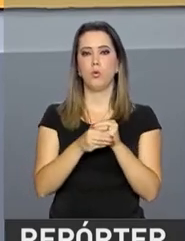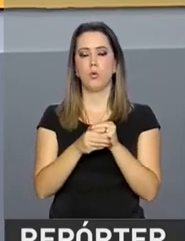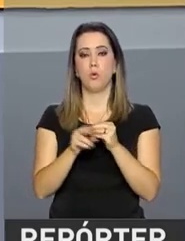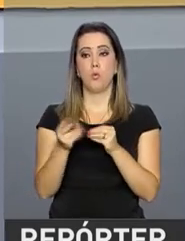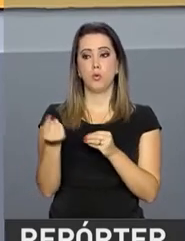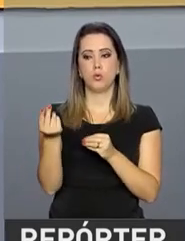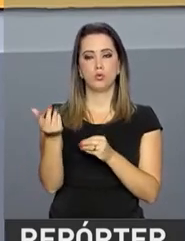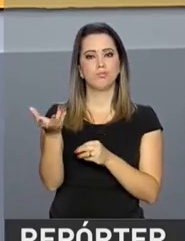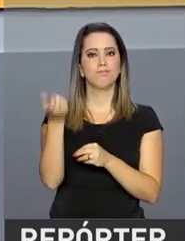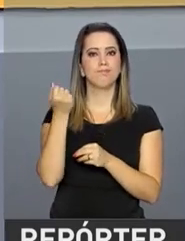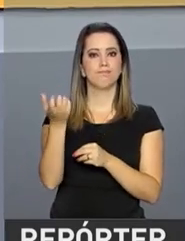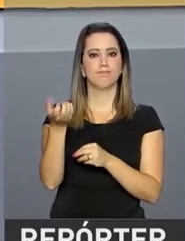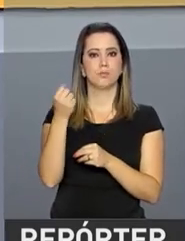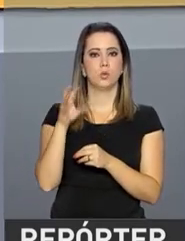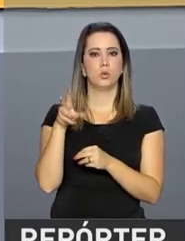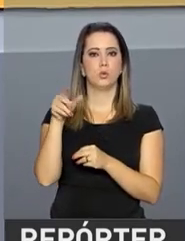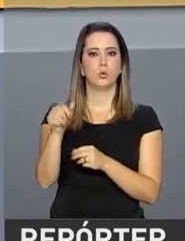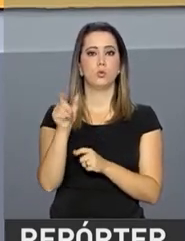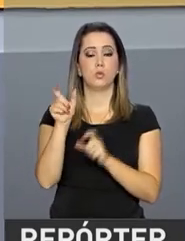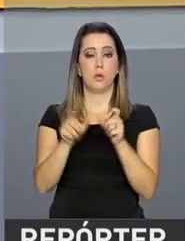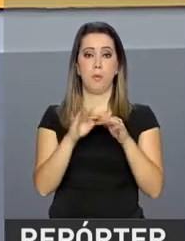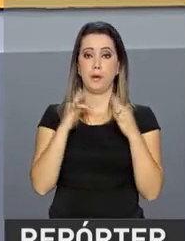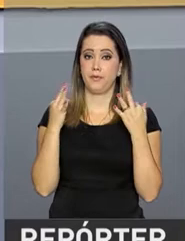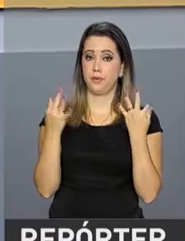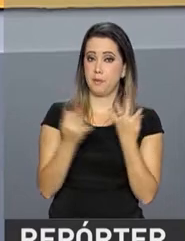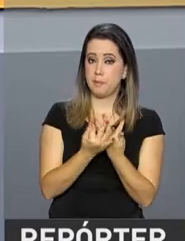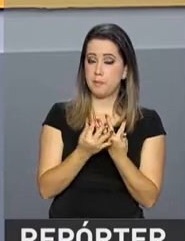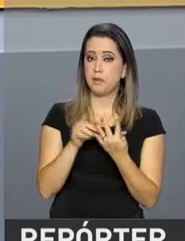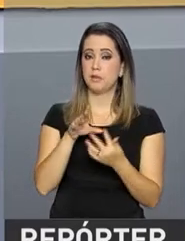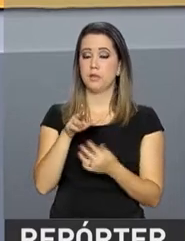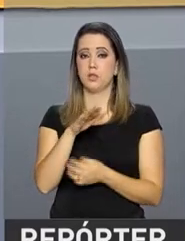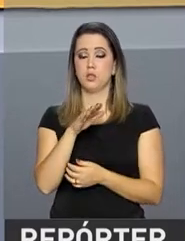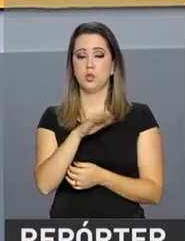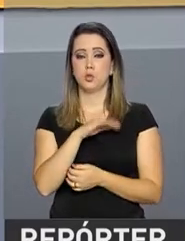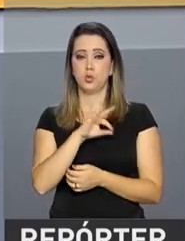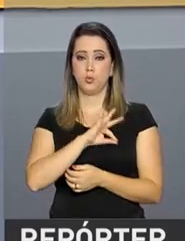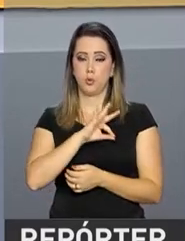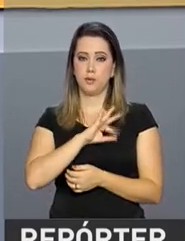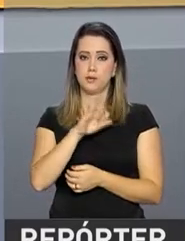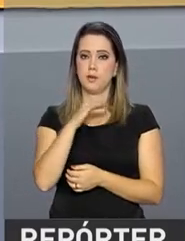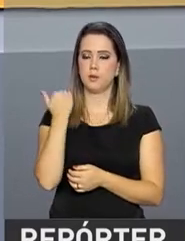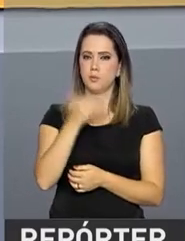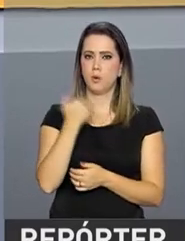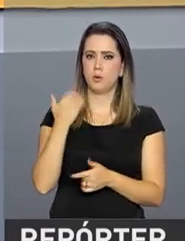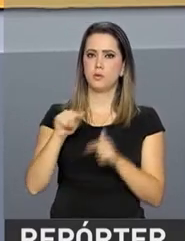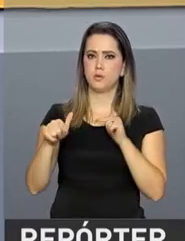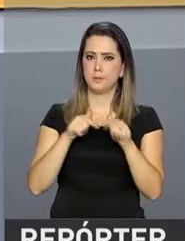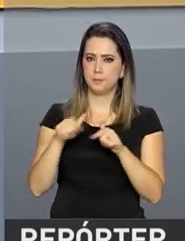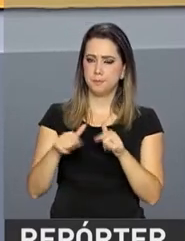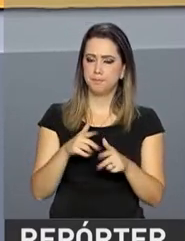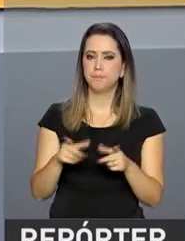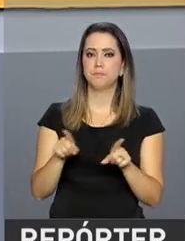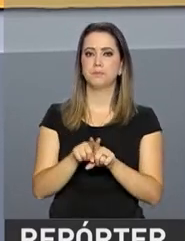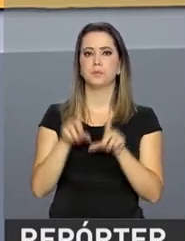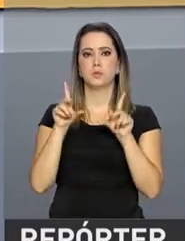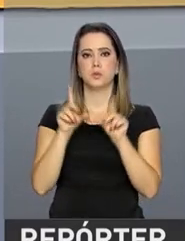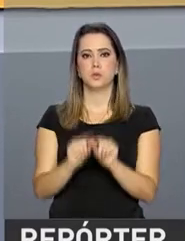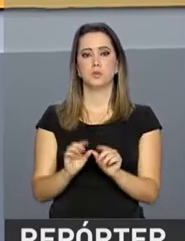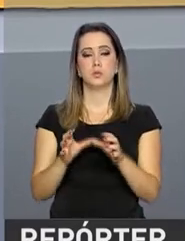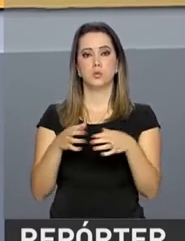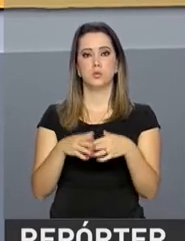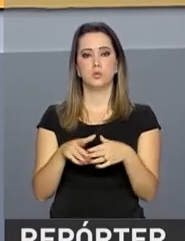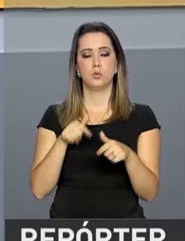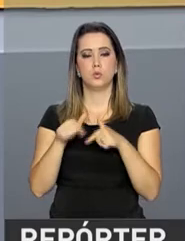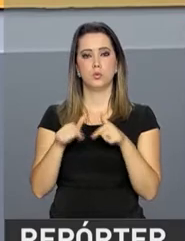famílias de policiais mortos em serviço. O novo texto também reduziu o tempo mínimo de contribuição para os trabalhadores da iniciativa